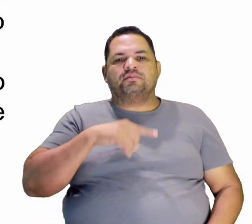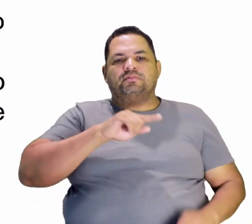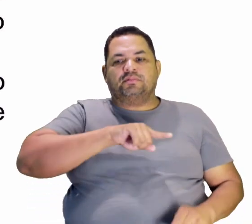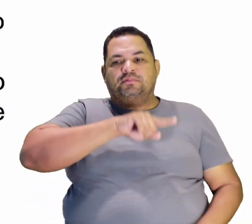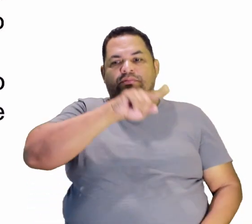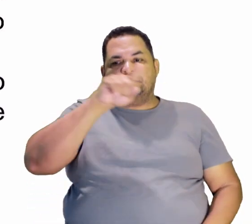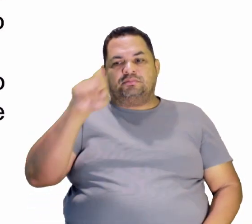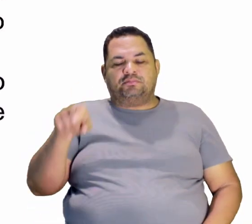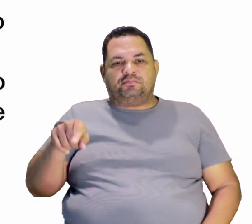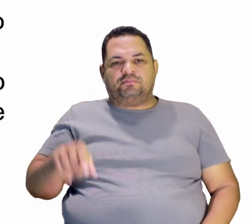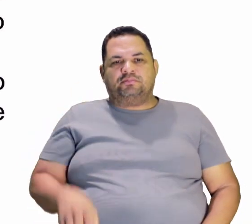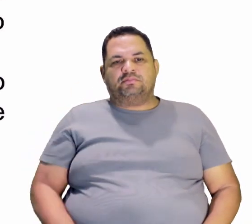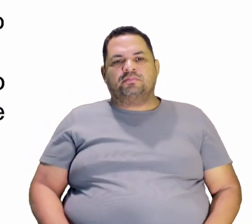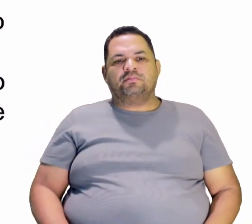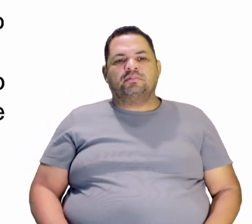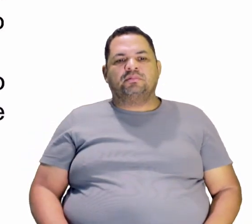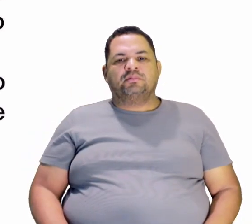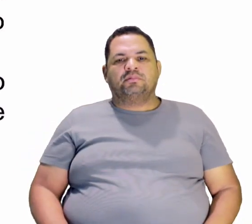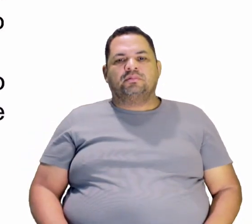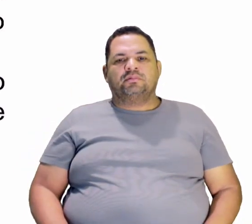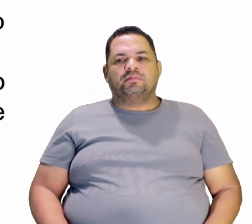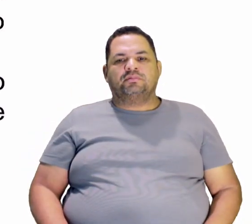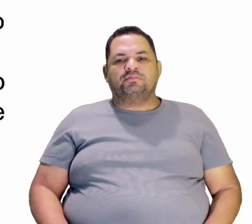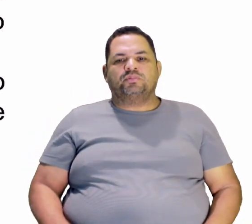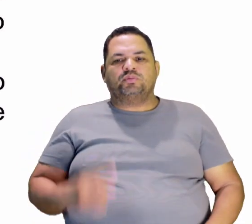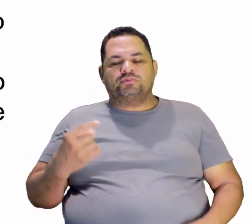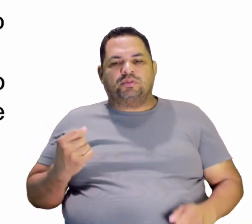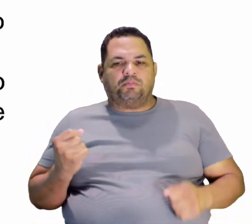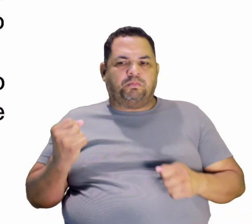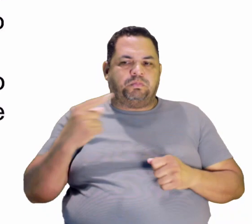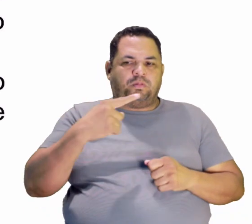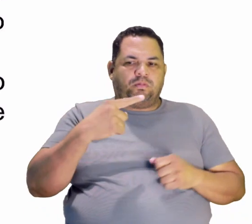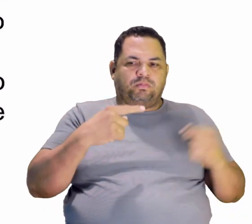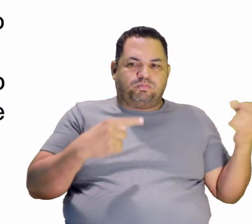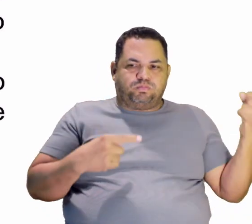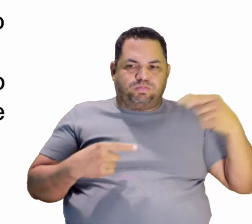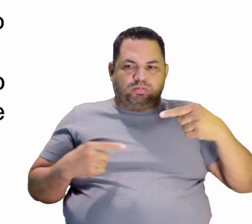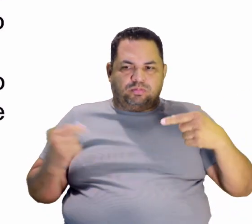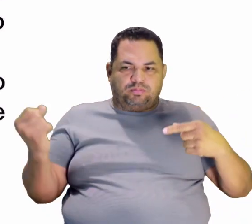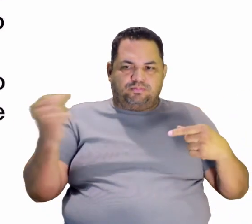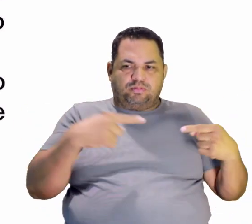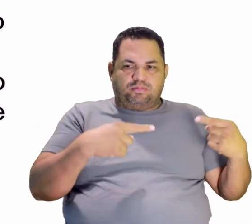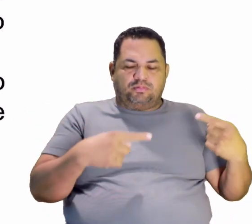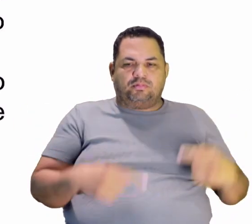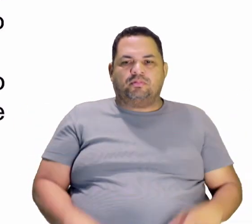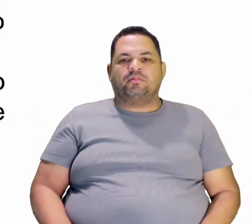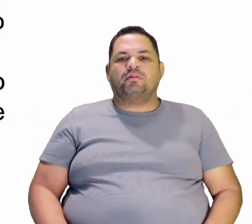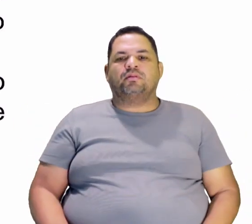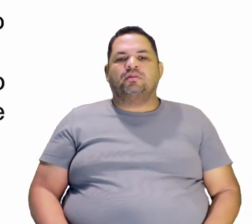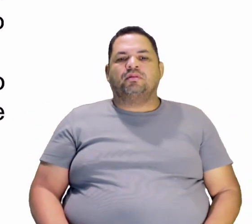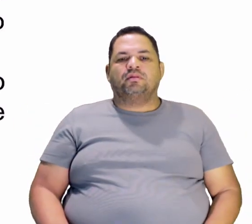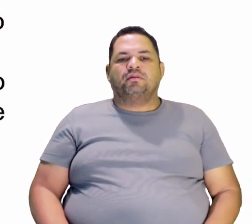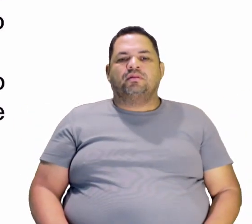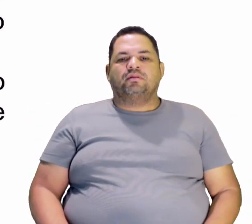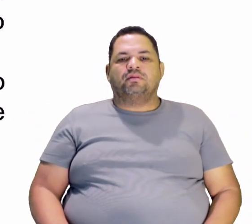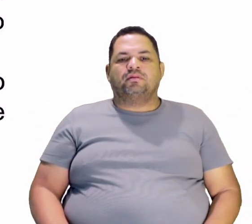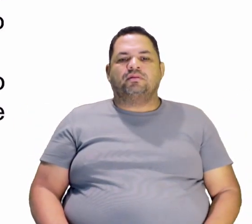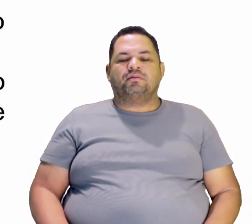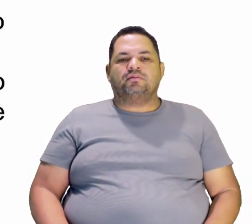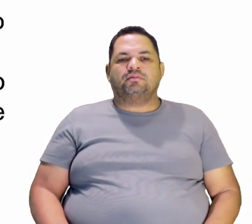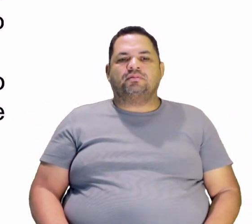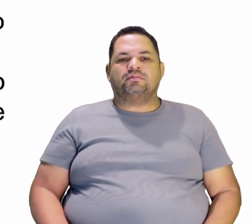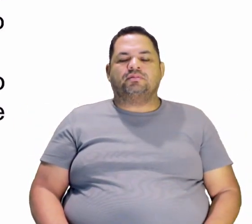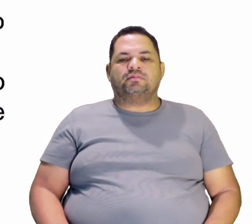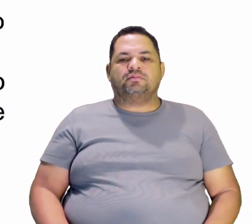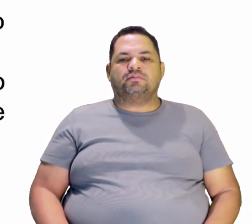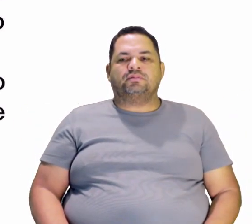Atingir o outro lá, tá? Um atira, depois o outro atira até ver quem acerta mais, né? Foi dado